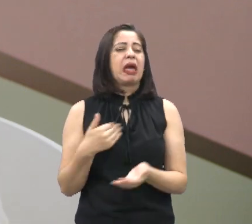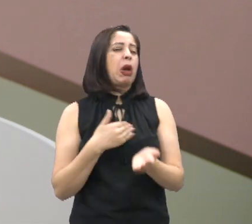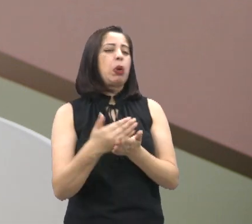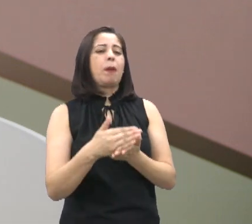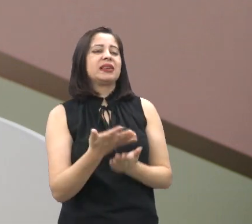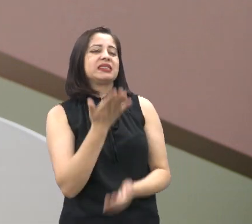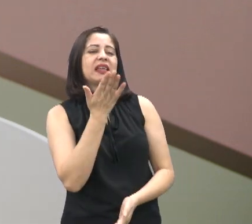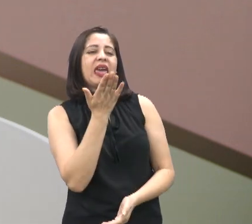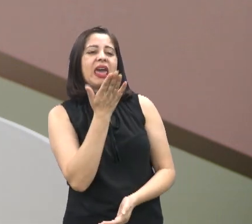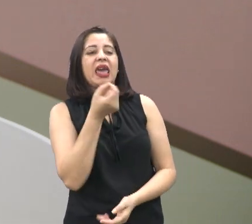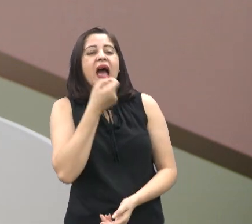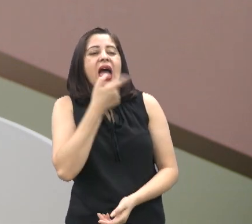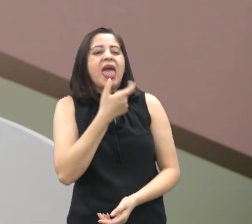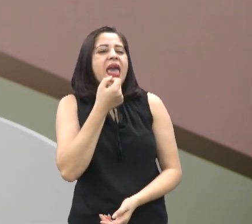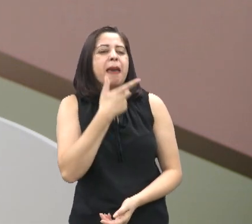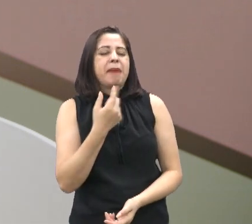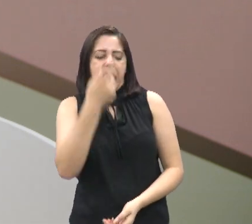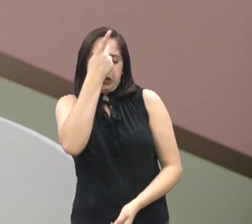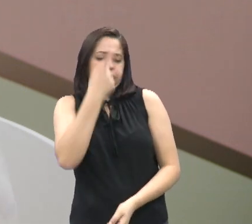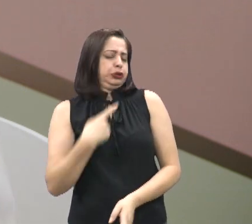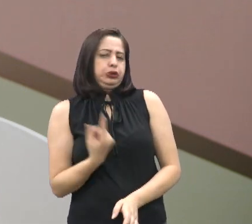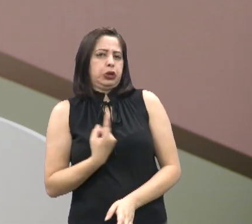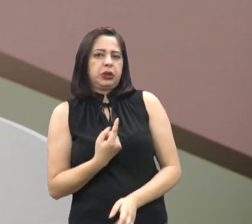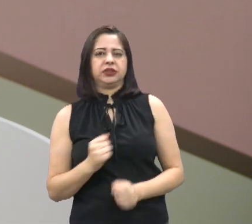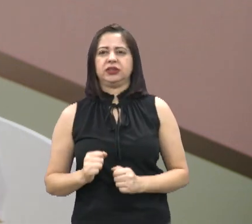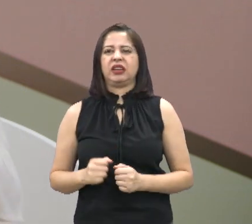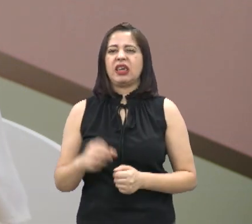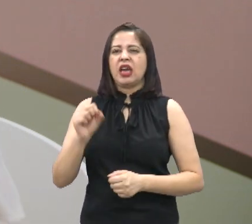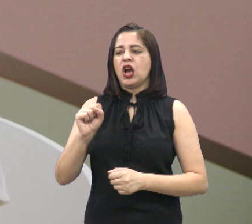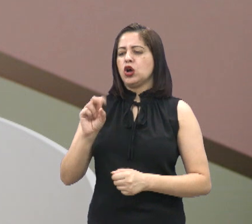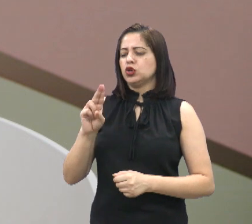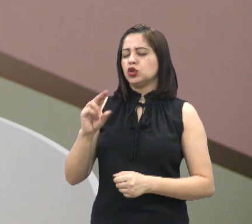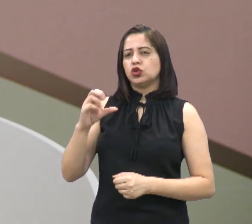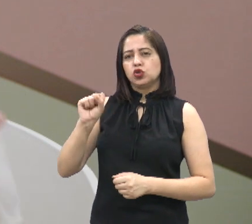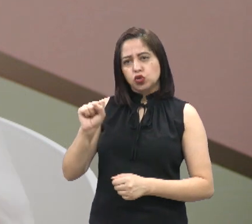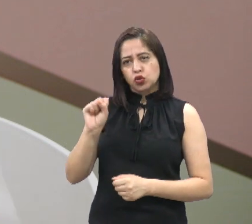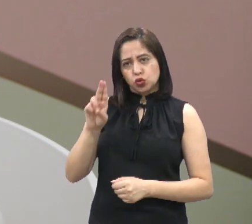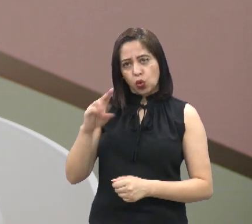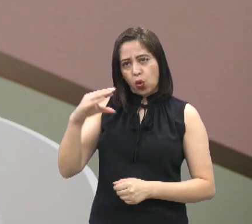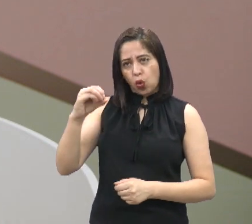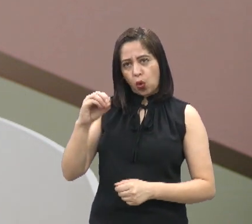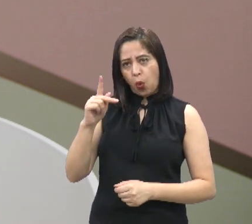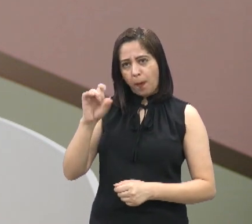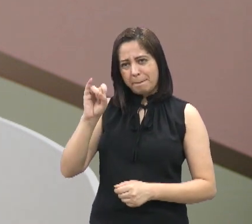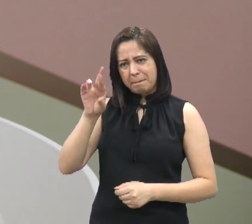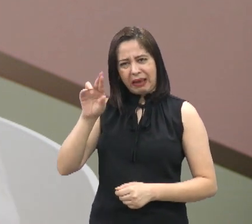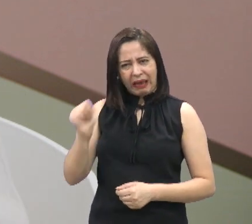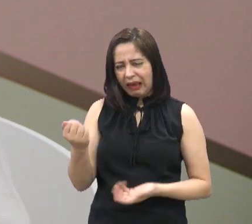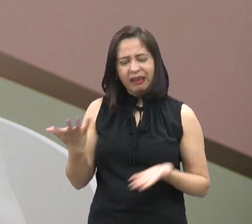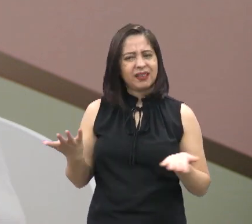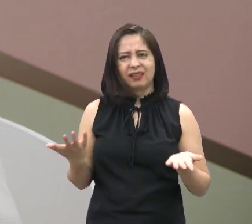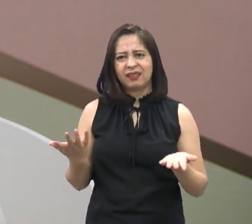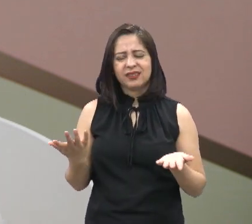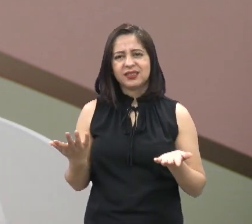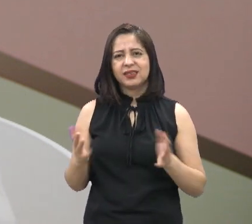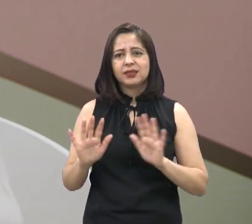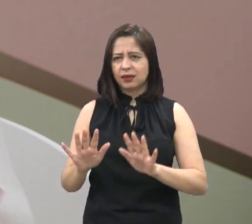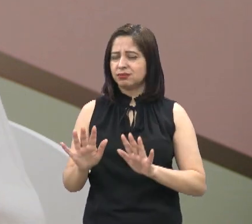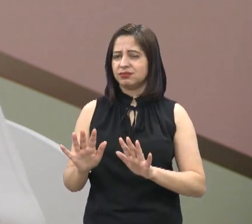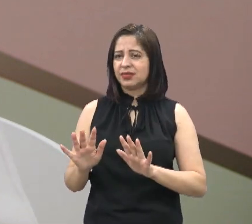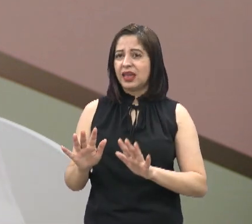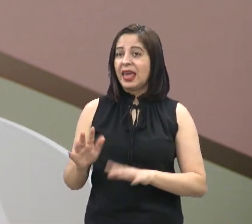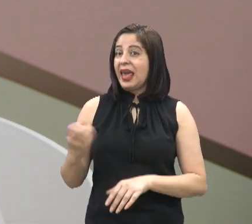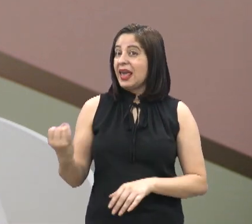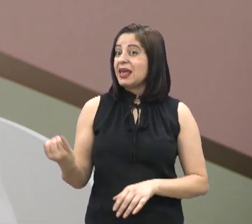por Sim. conta própria, sucupira, colágeno, cúrcuma, tudo, né, por conta própria. Uhum. Normalmente, é bom que você